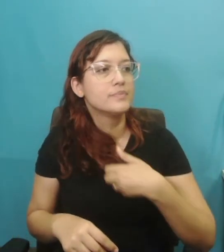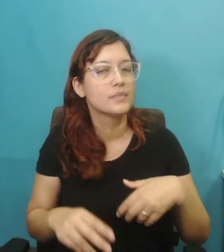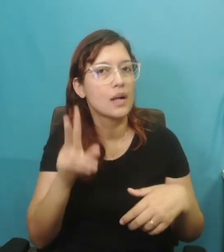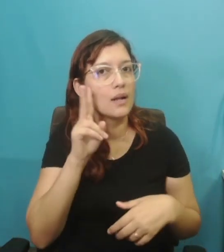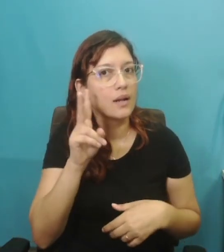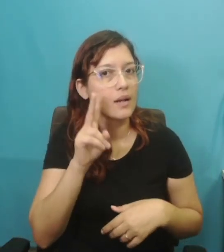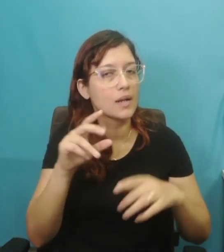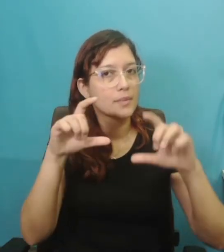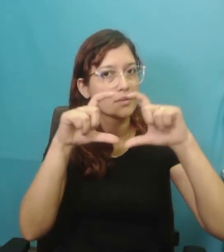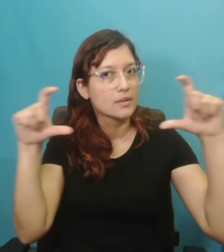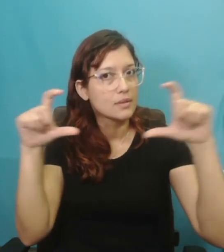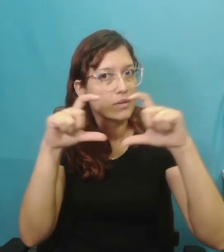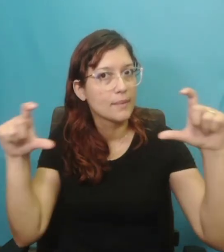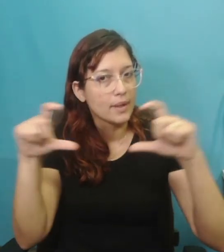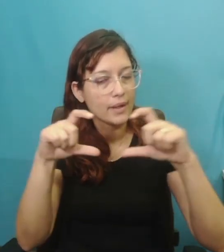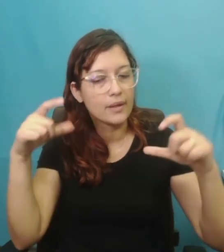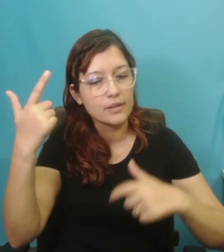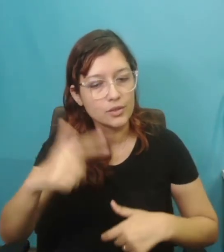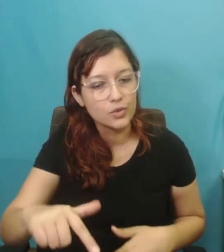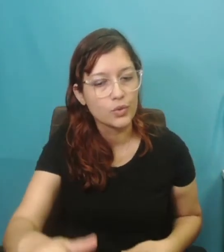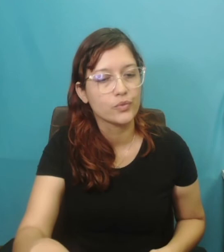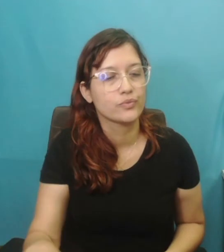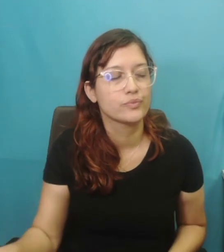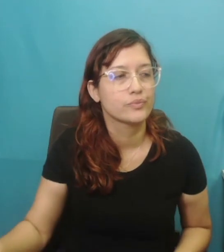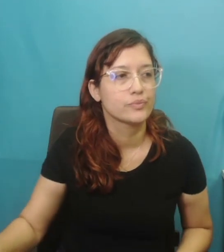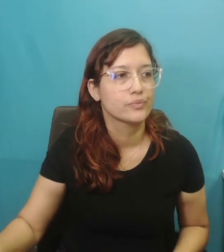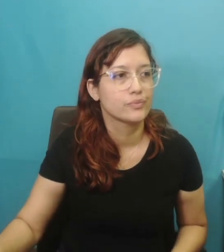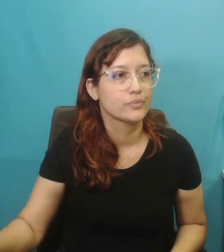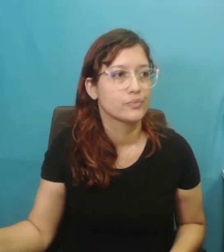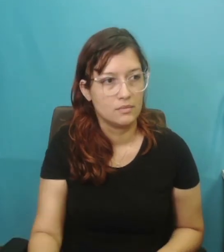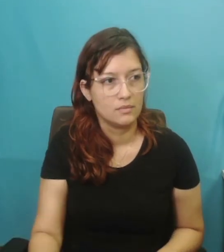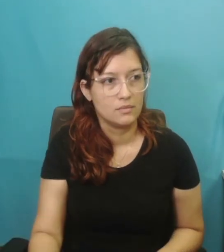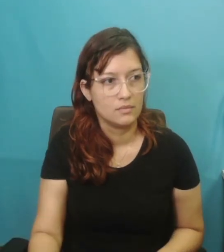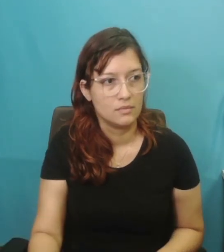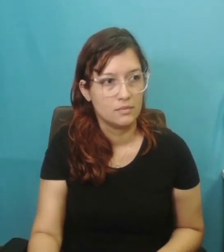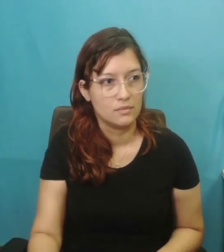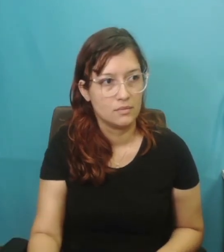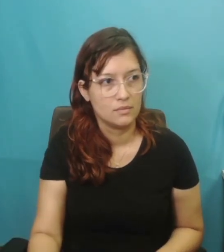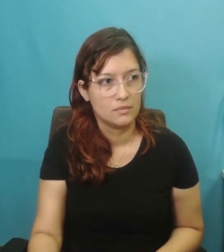isso? Lembra da tabelinha? De novo.